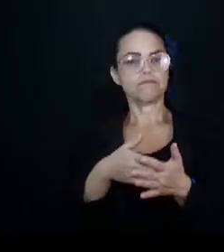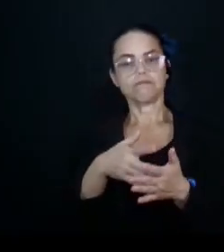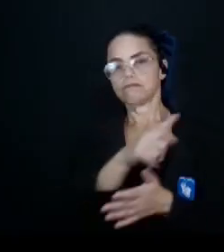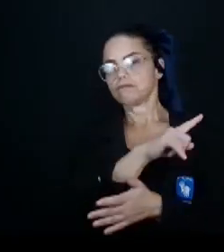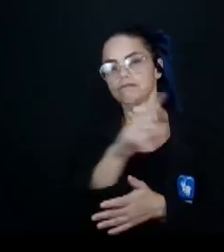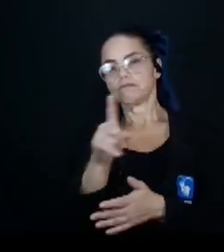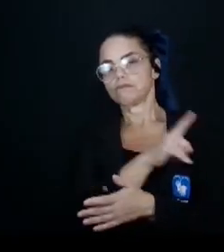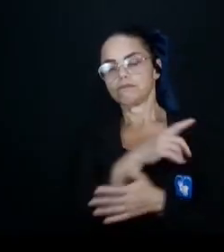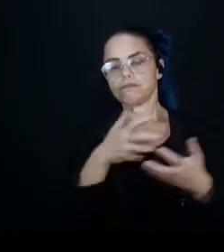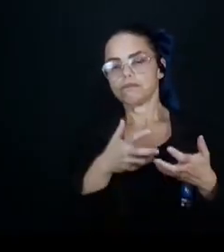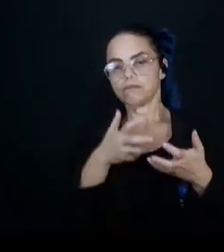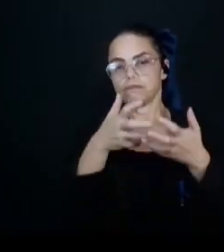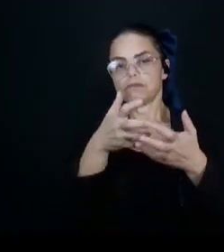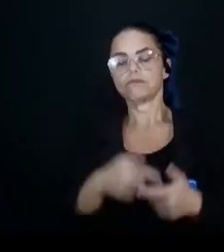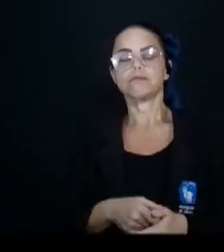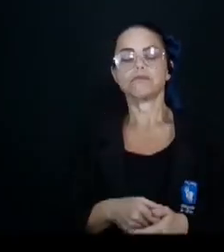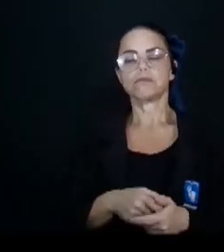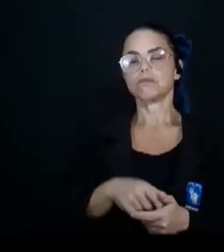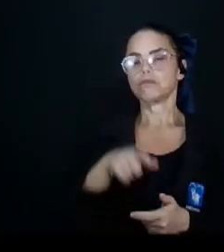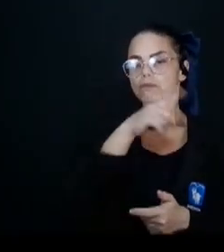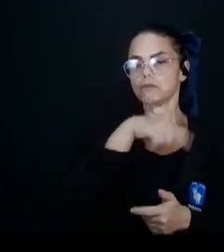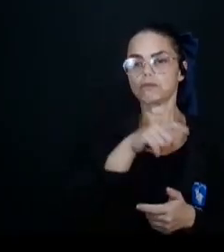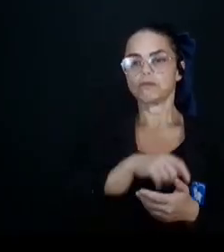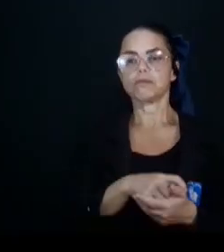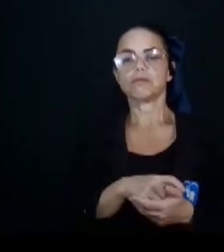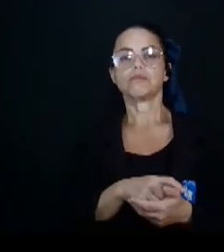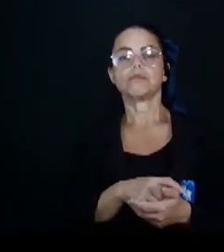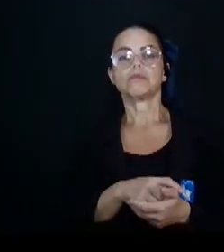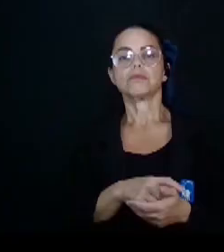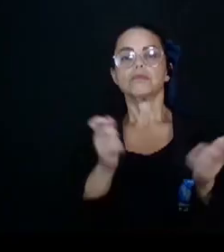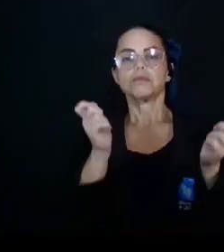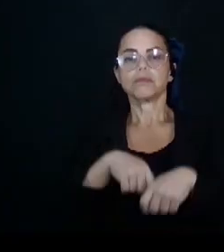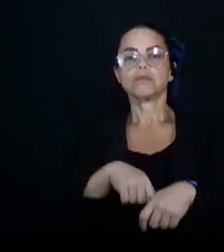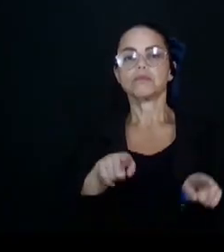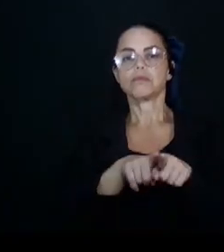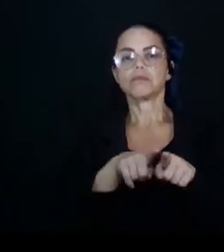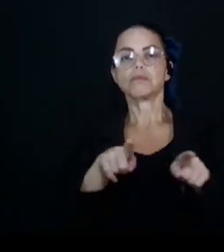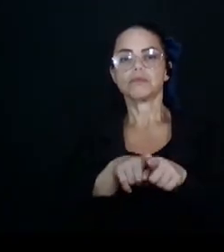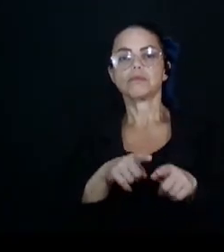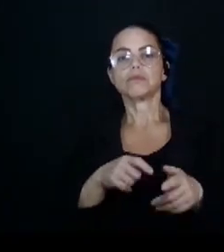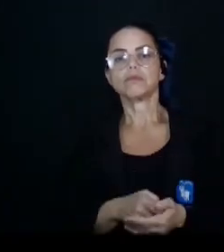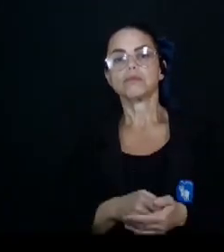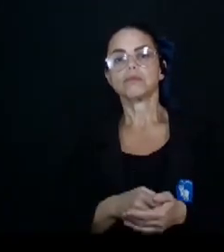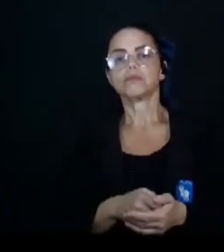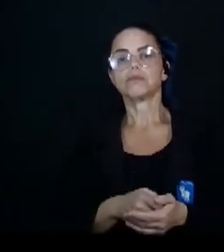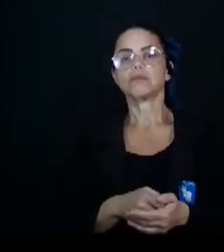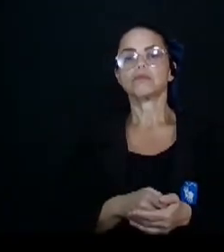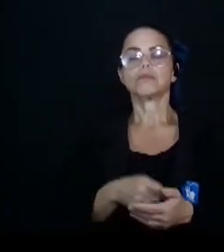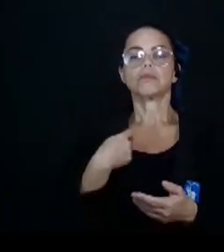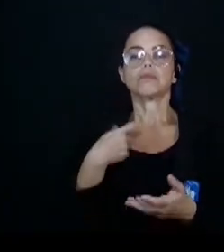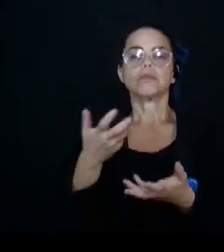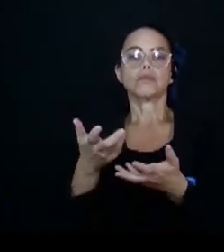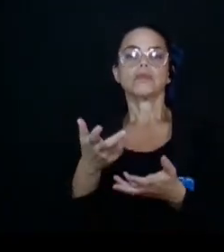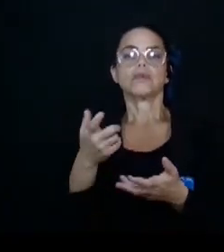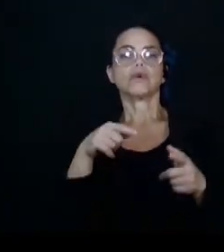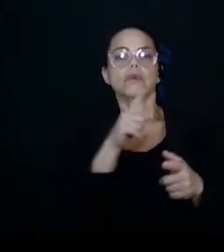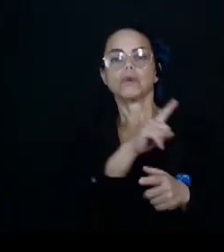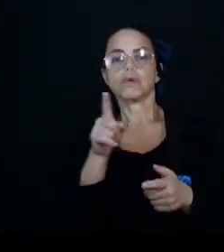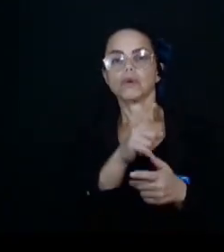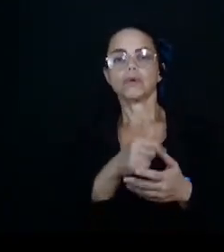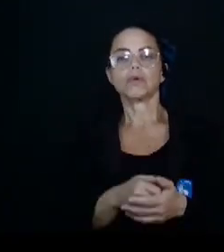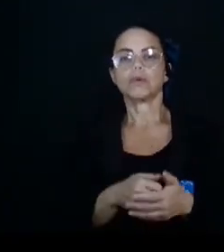a outra coisa é que você pode também negar a doação. Então, a doação ela não